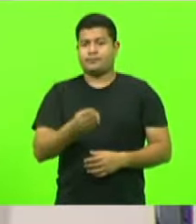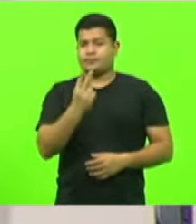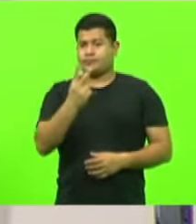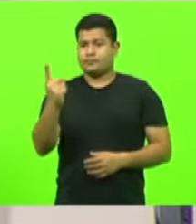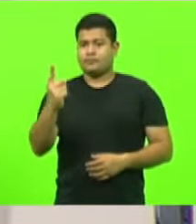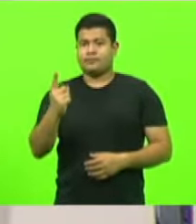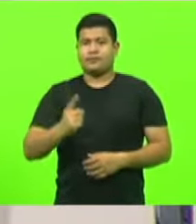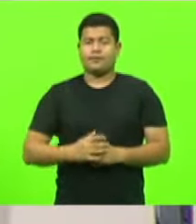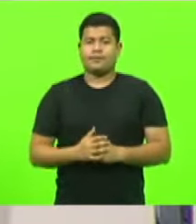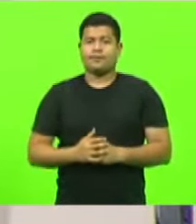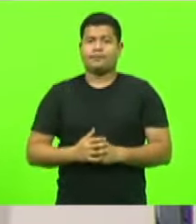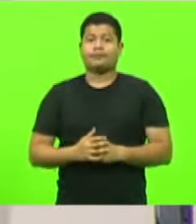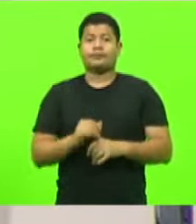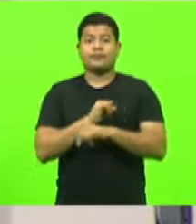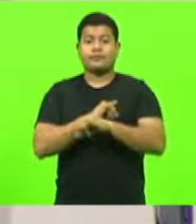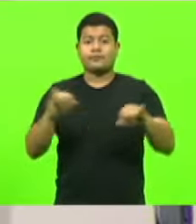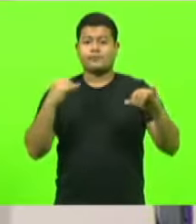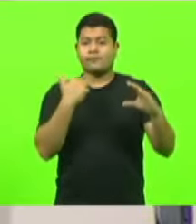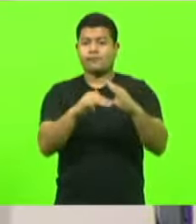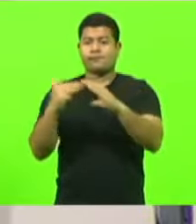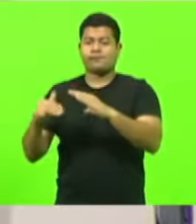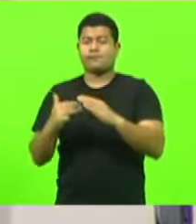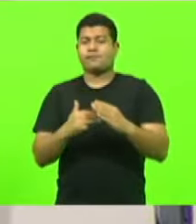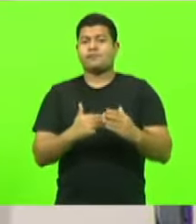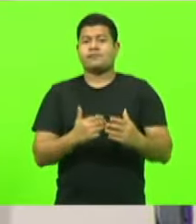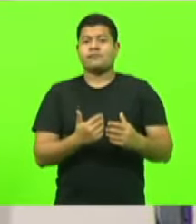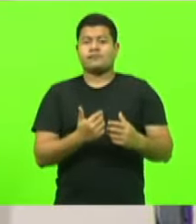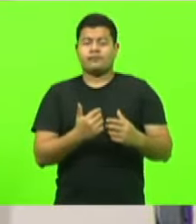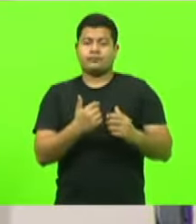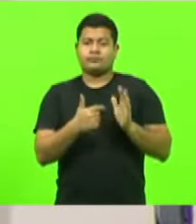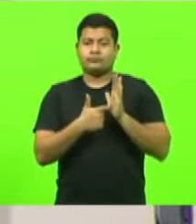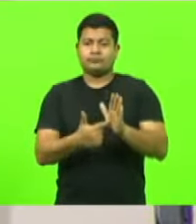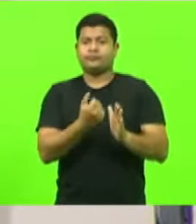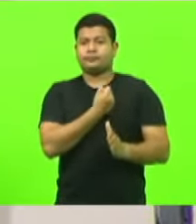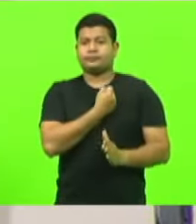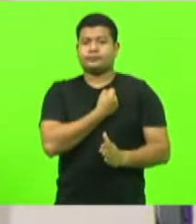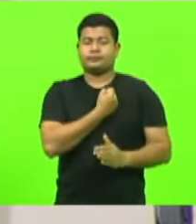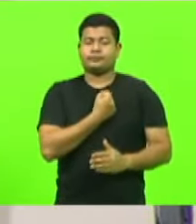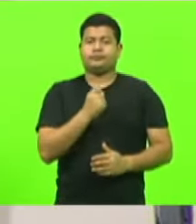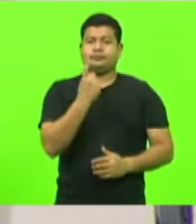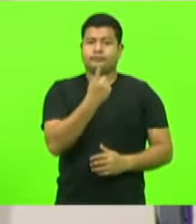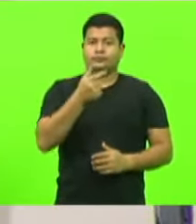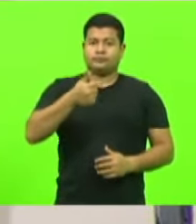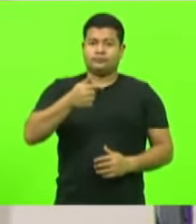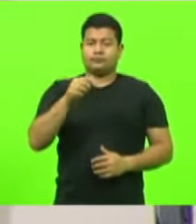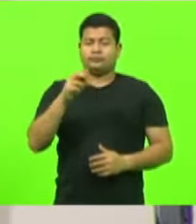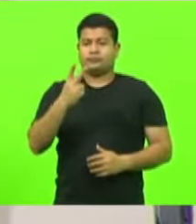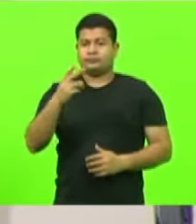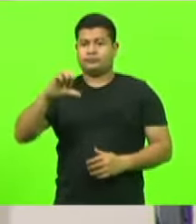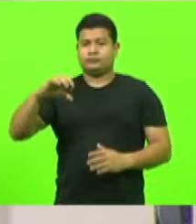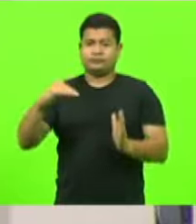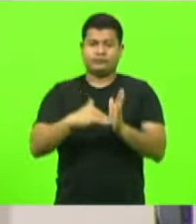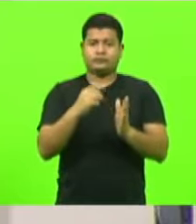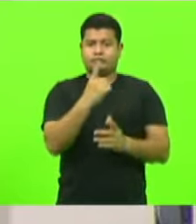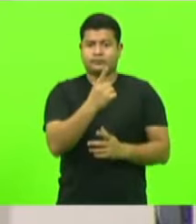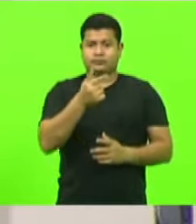1456/2021. E comunicou que encaminhará aos destinatários as indicações números 1729 a